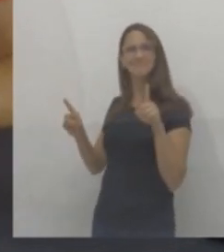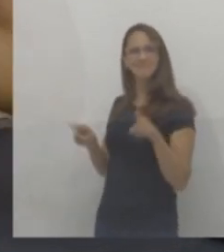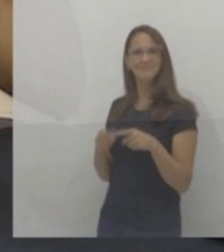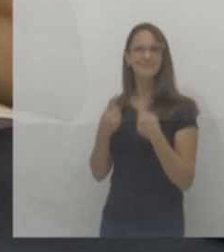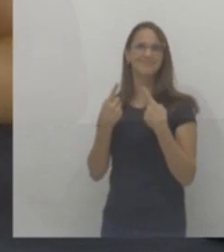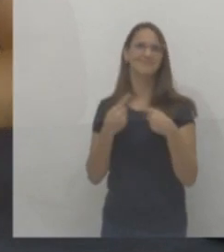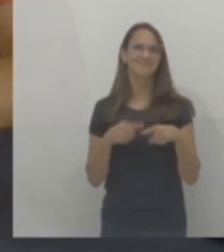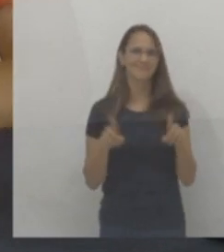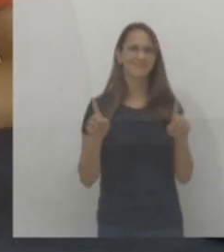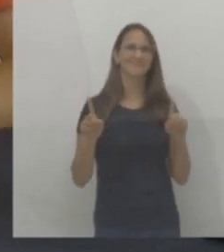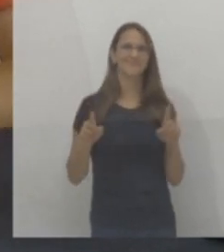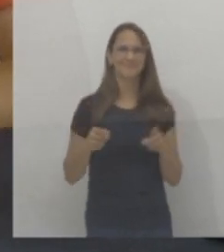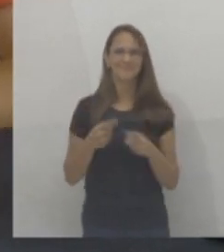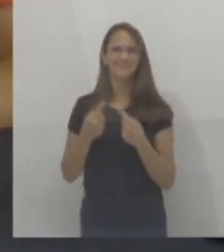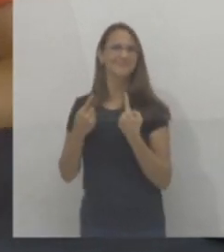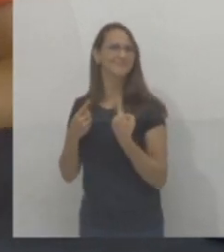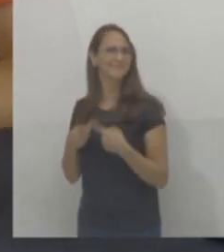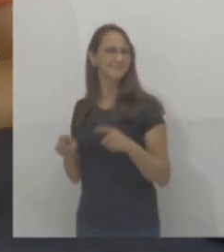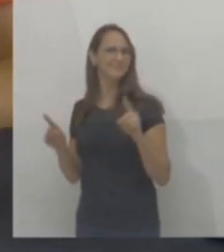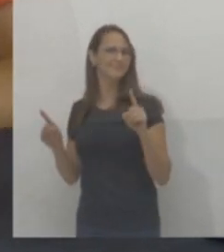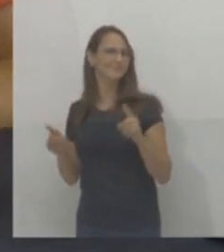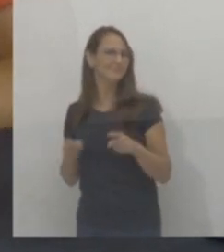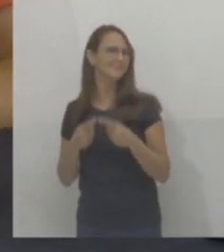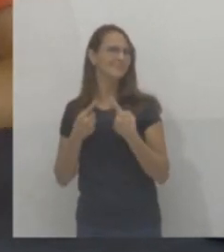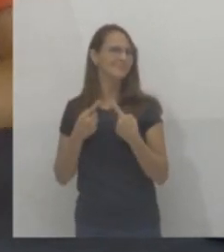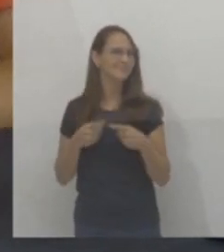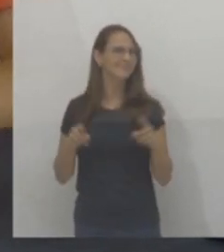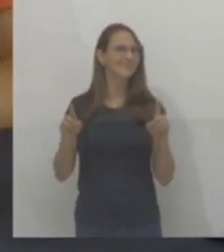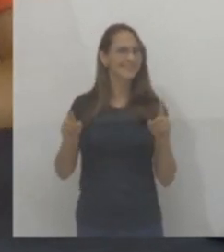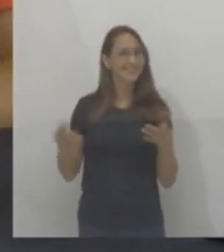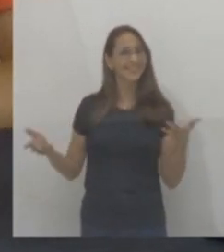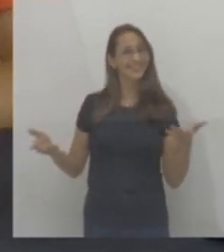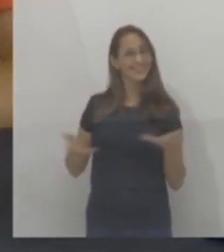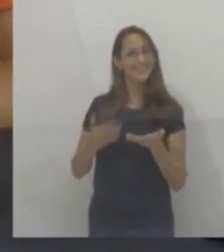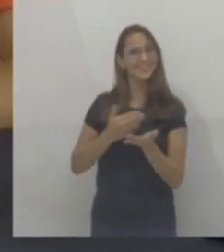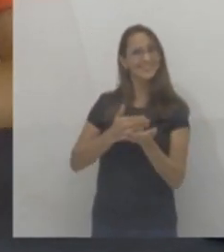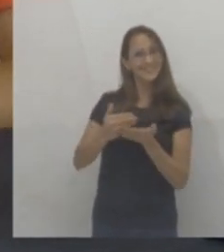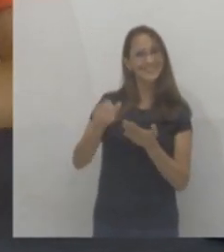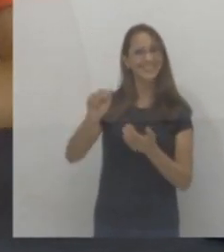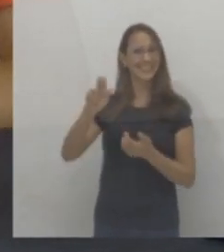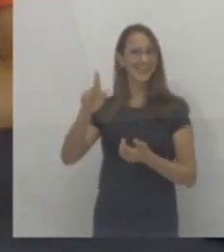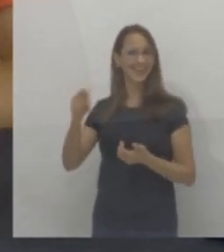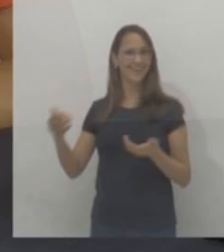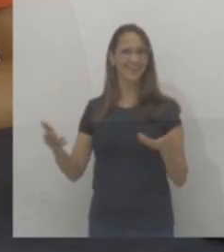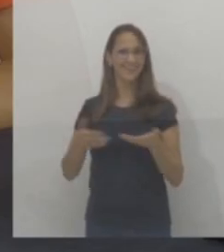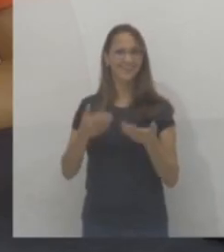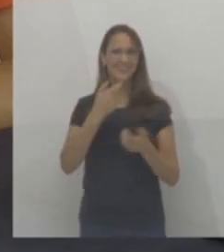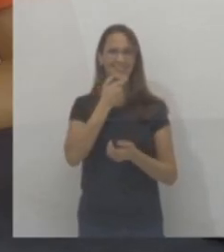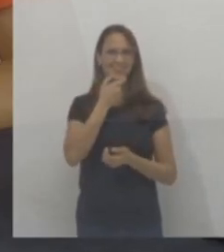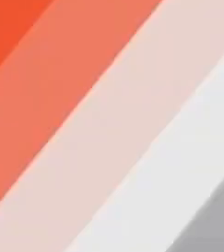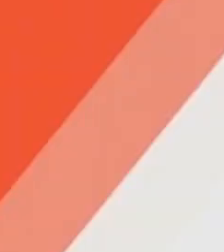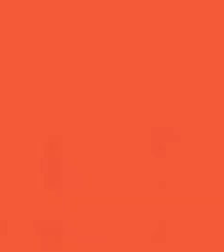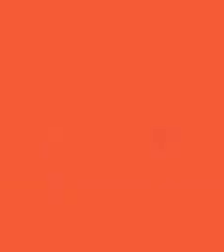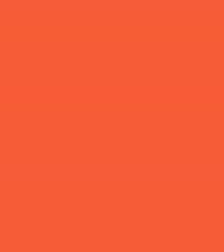Nothing's gonna ever keep you down. Vamos lá, galera. Vamos para nossa aula de hoje. Sejam bem-vindos. Acompanhe aqui